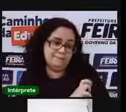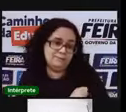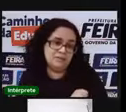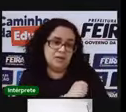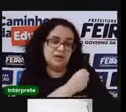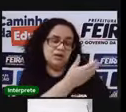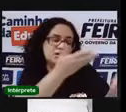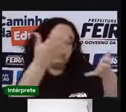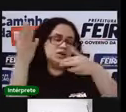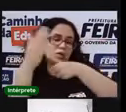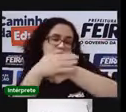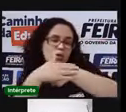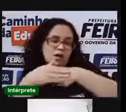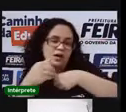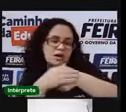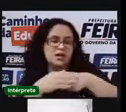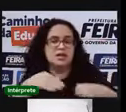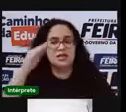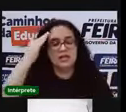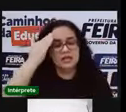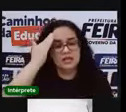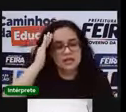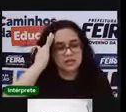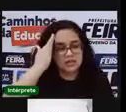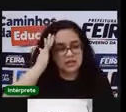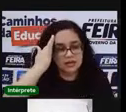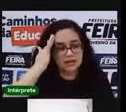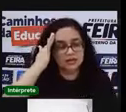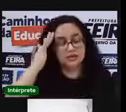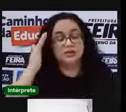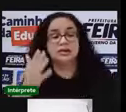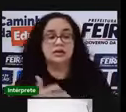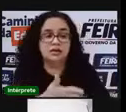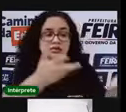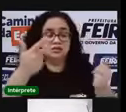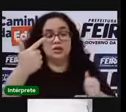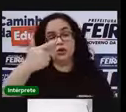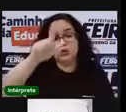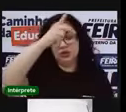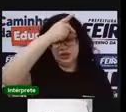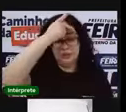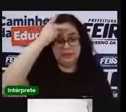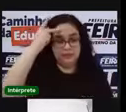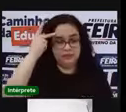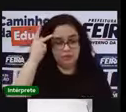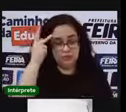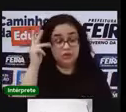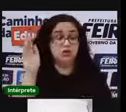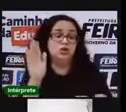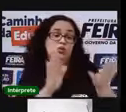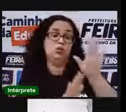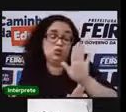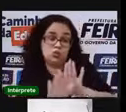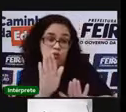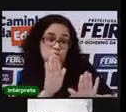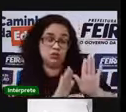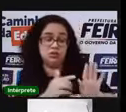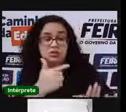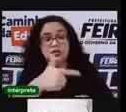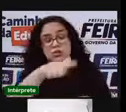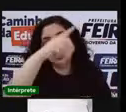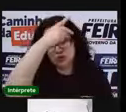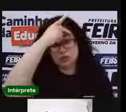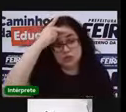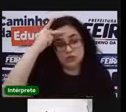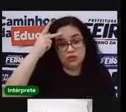acolher, compreender, ter ternura, aceitar o outro como o outro é, não é? Cuidar do outro, esse